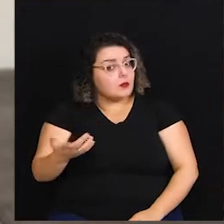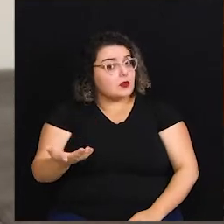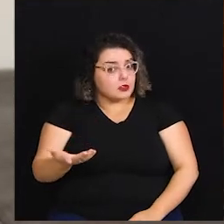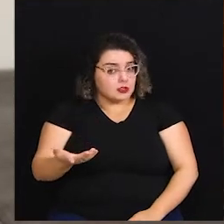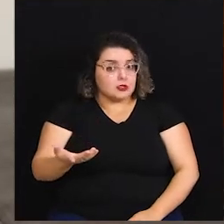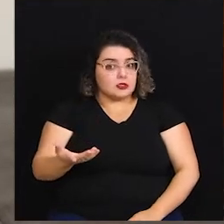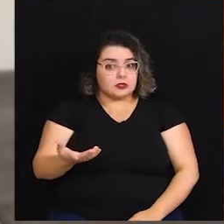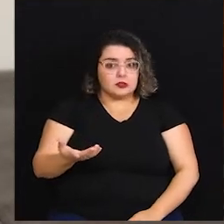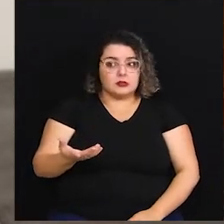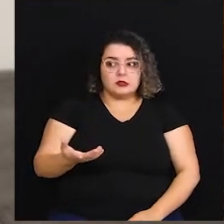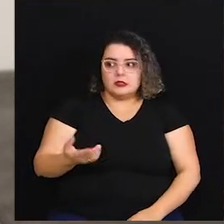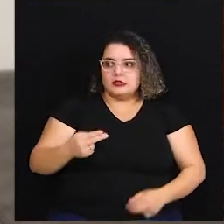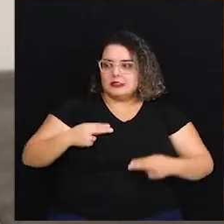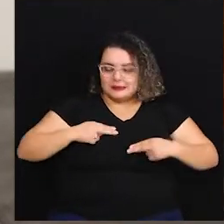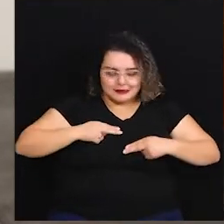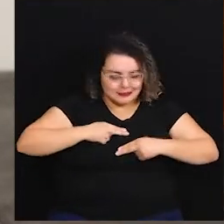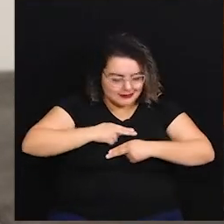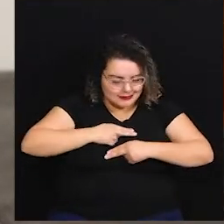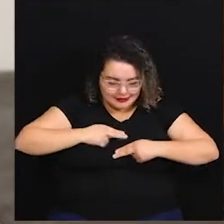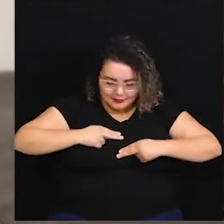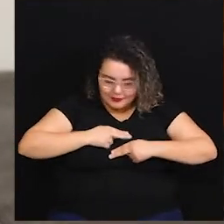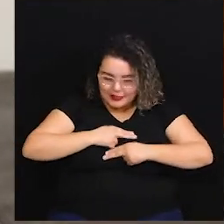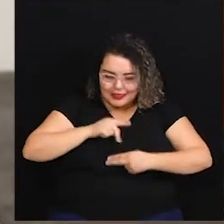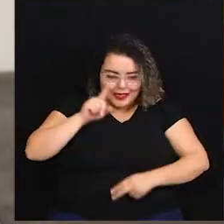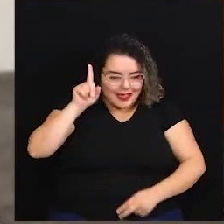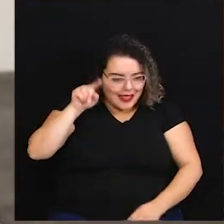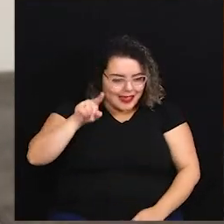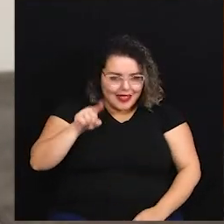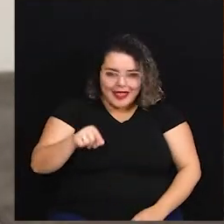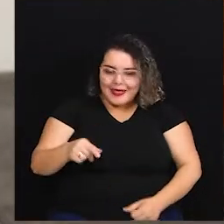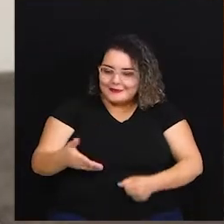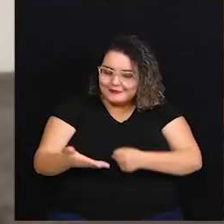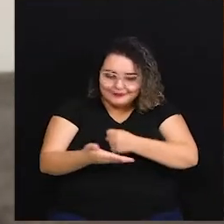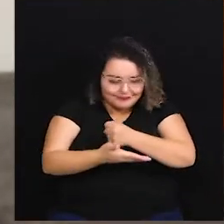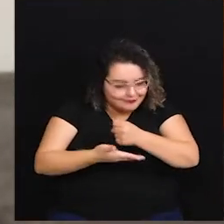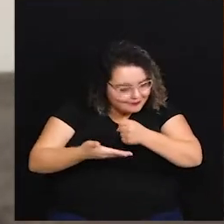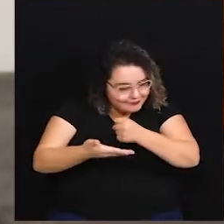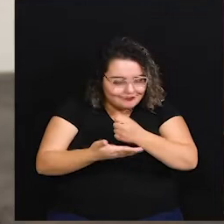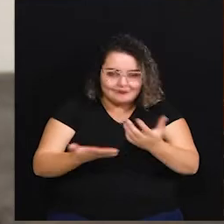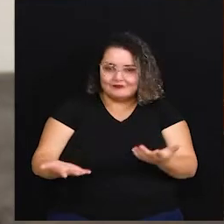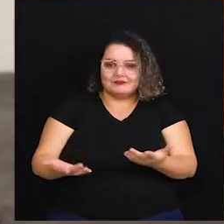importante, muito importante. Sebrae, assim, é